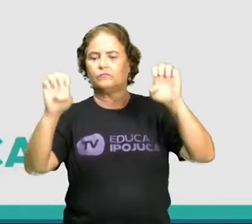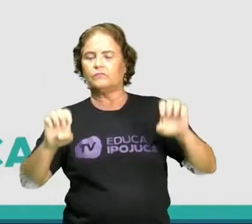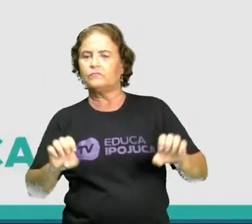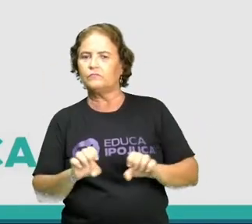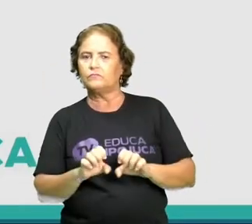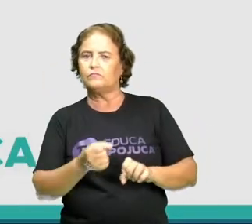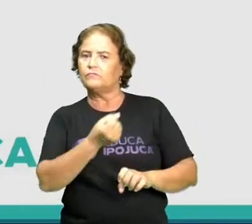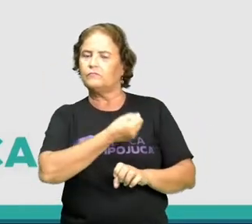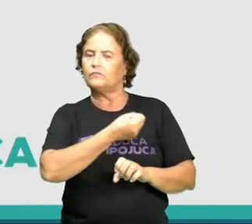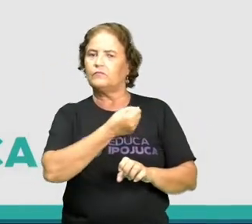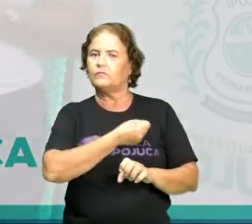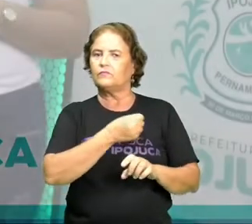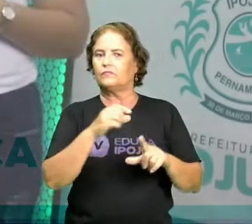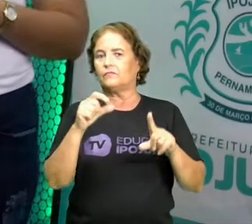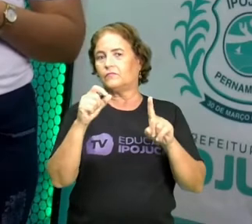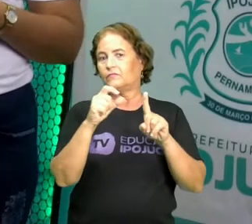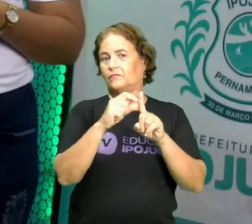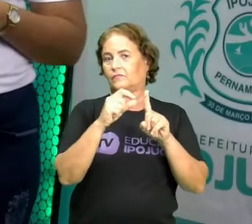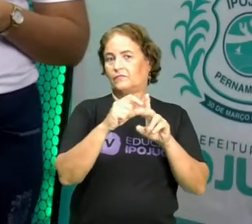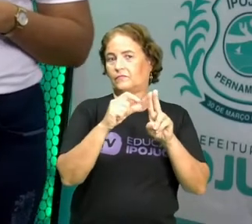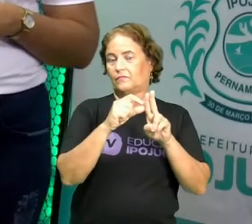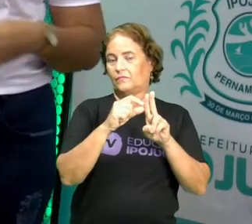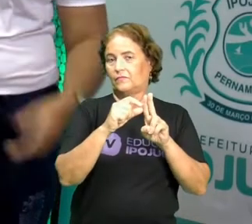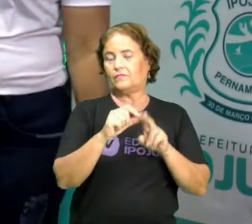aprender muitas coisinhas novas, tá certo?